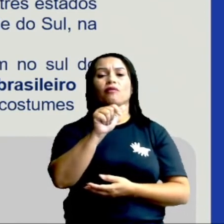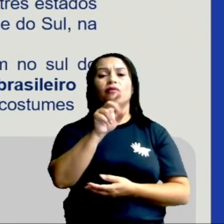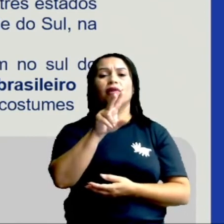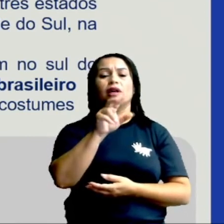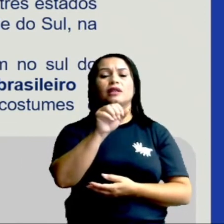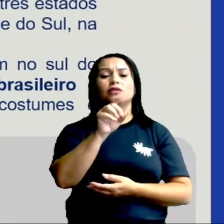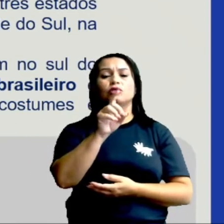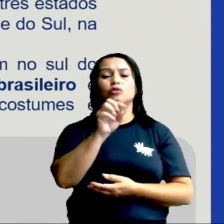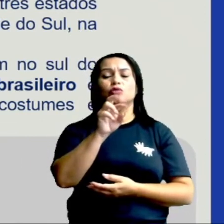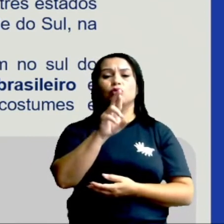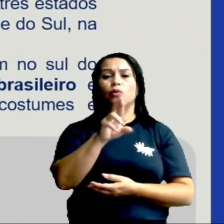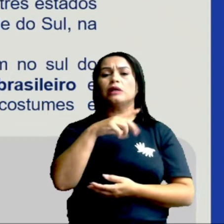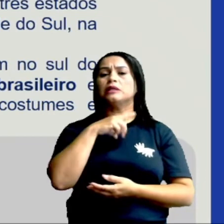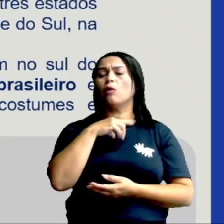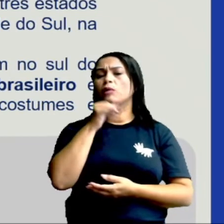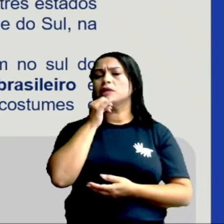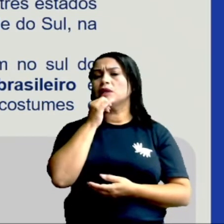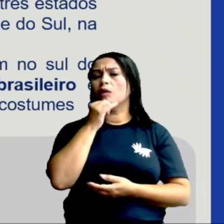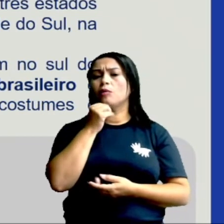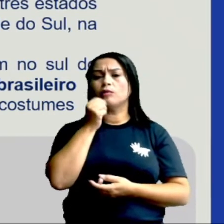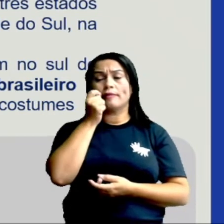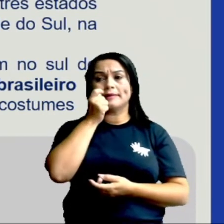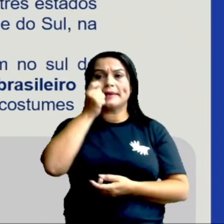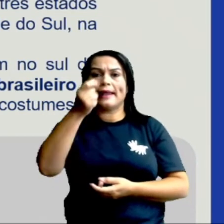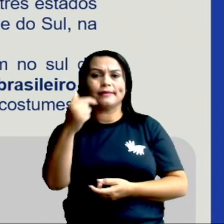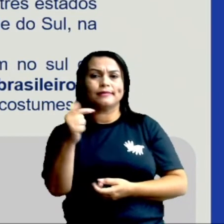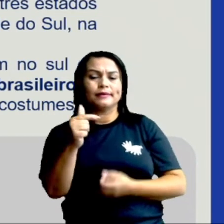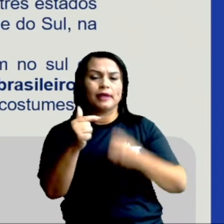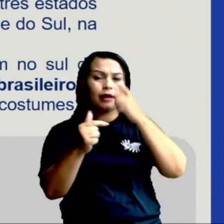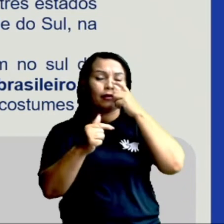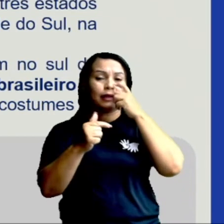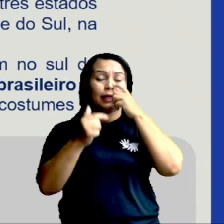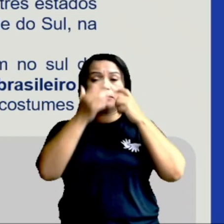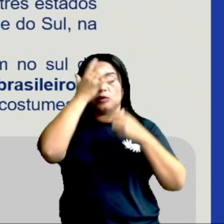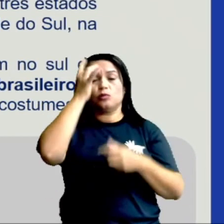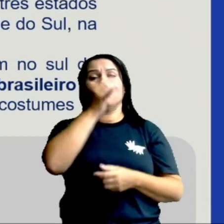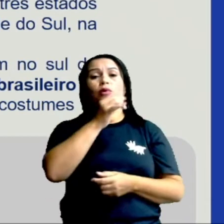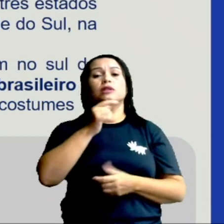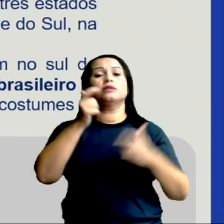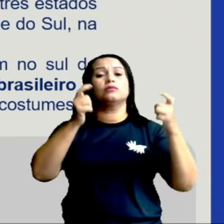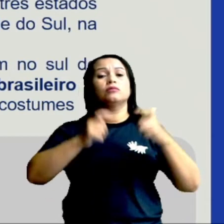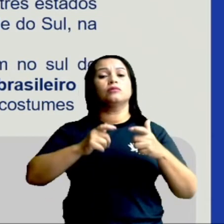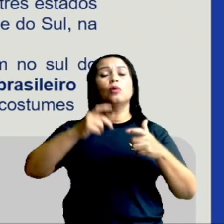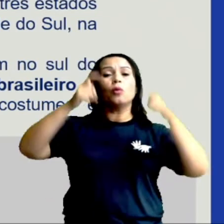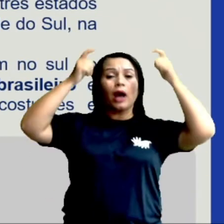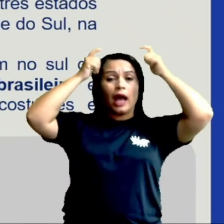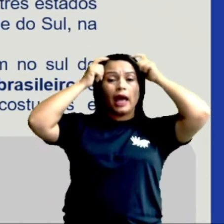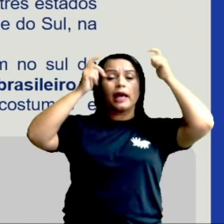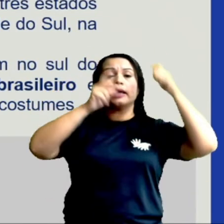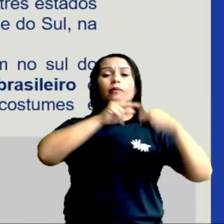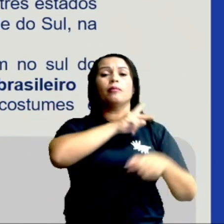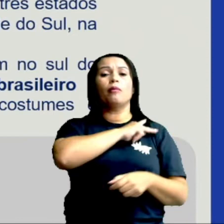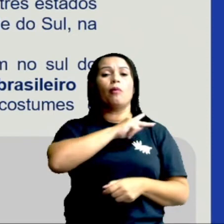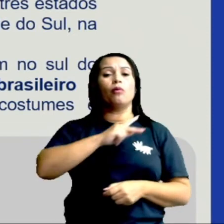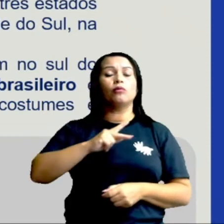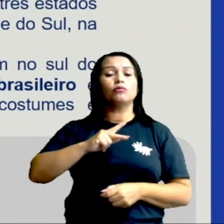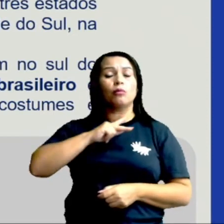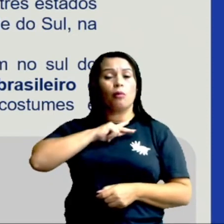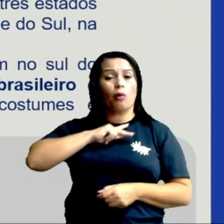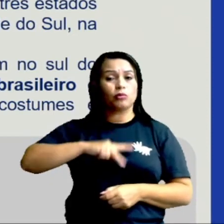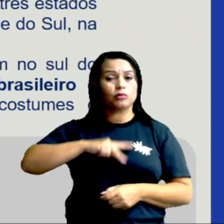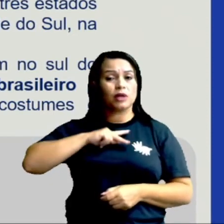não despertou muito interesse da coroa portuguesa, tá? Essa região por ser distante. Então, depois, no